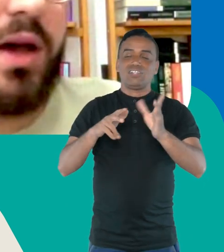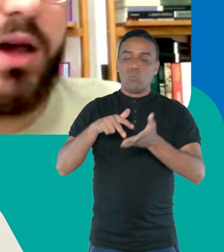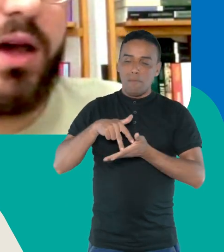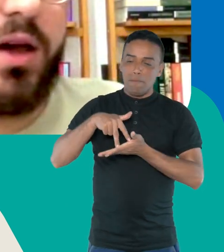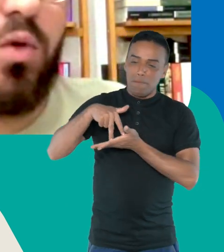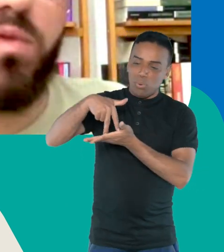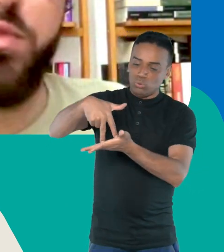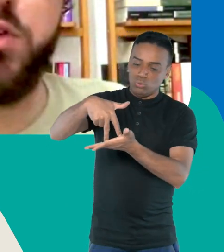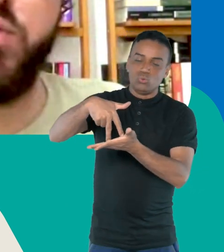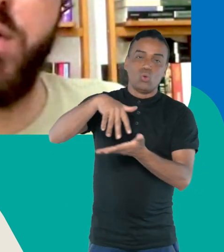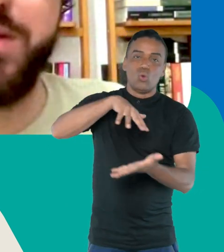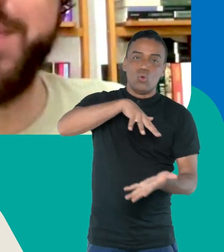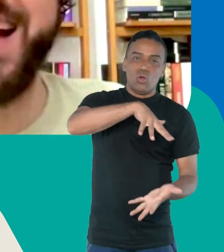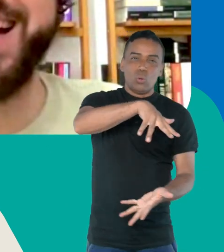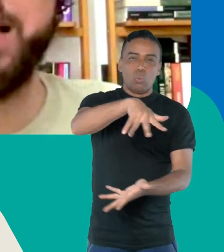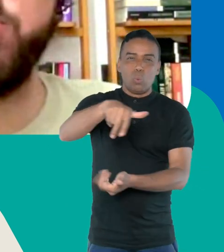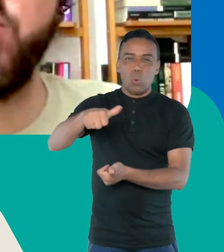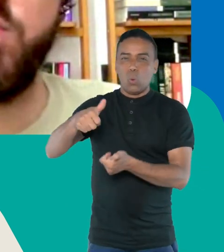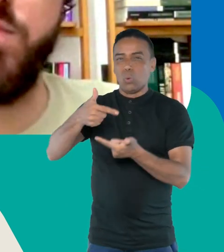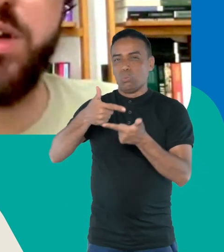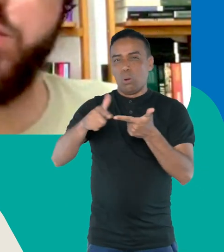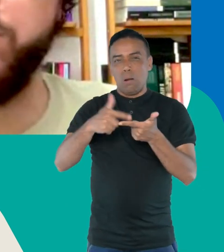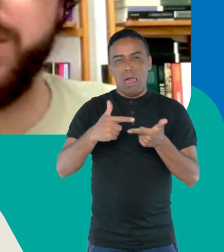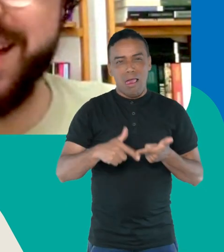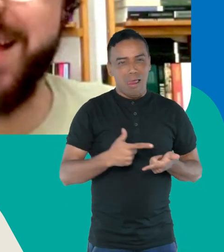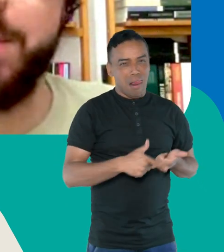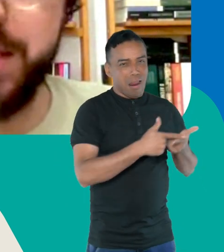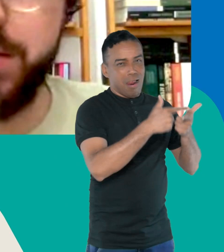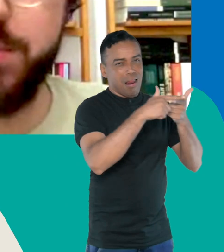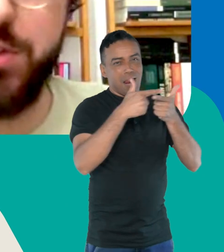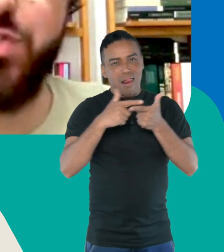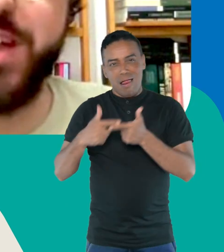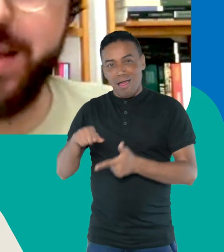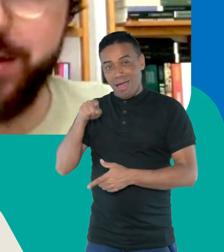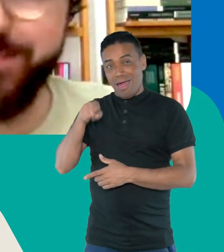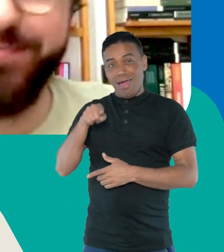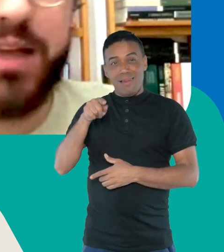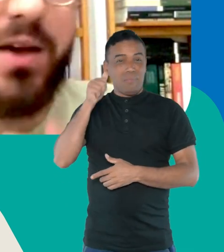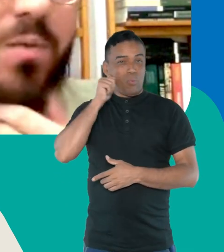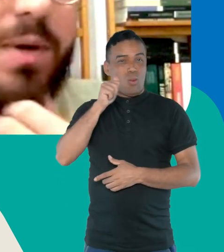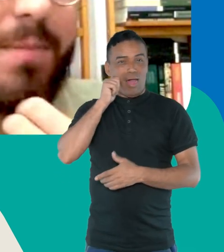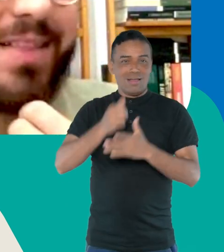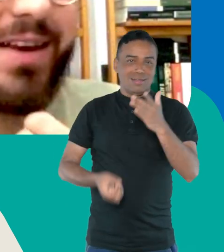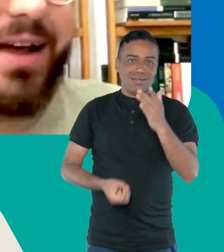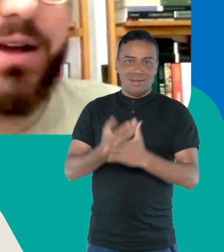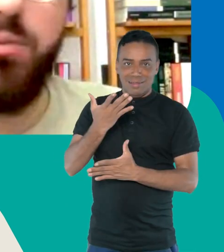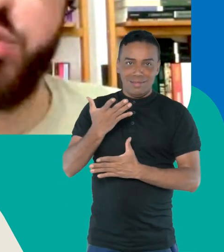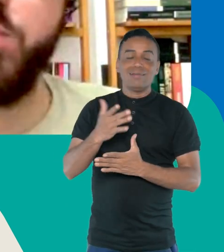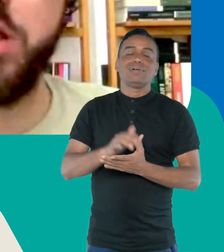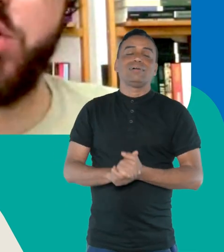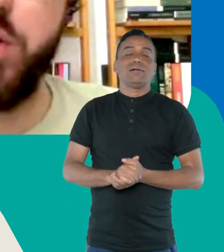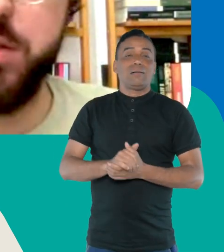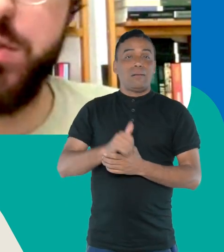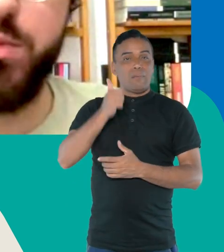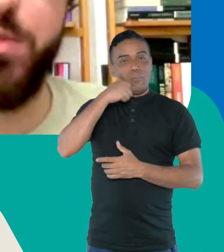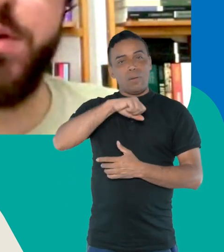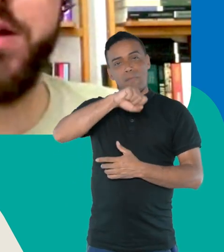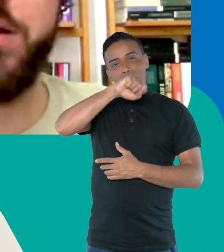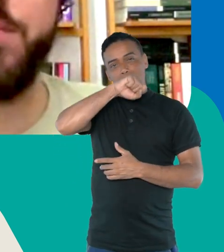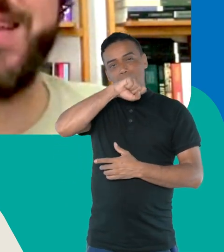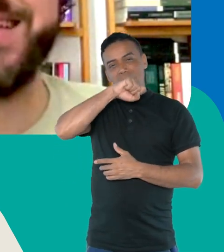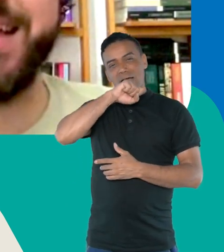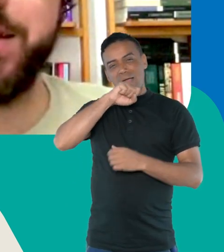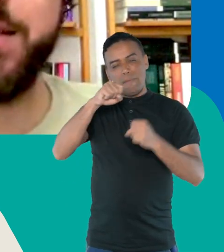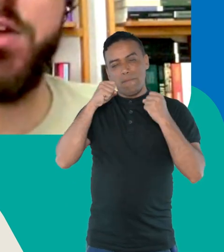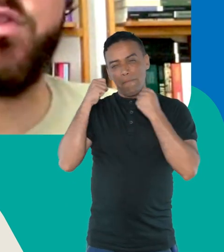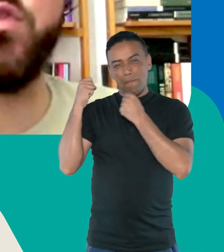muito conflituosa, marcada por conflitos que ela mesma gera, uma matriarca muito poderosa, de uma